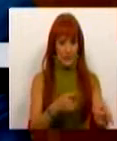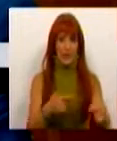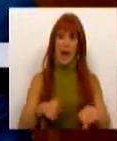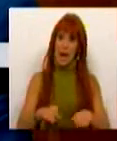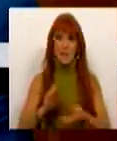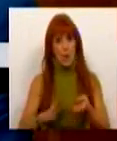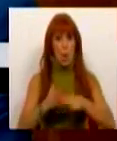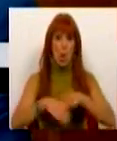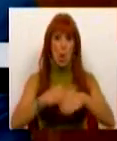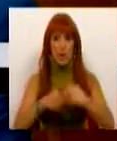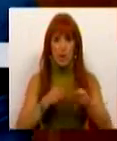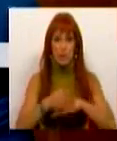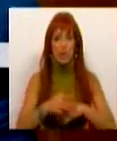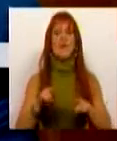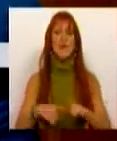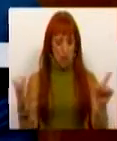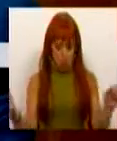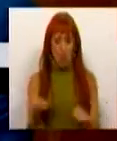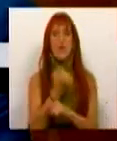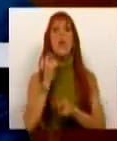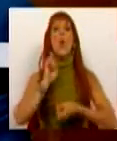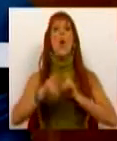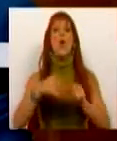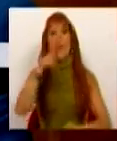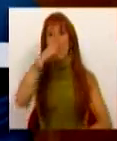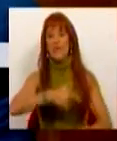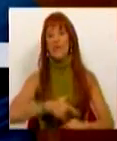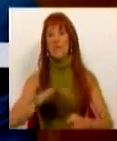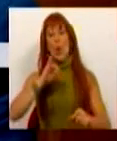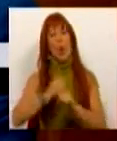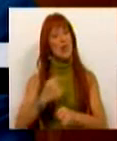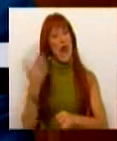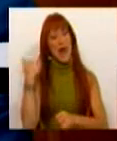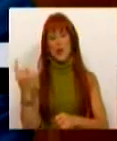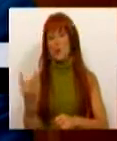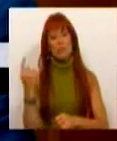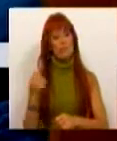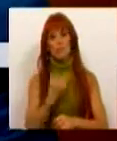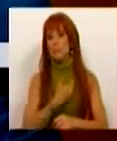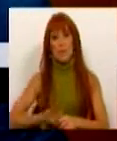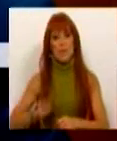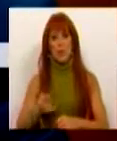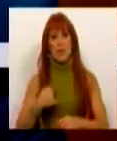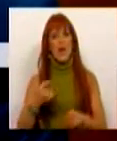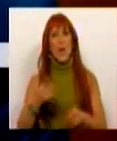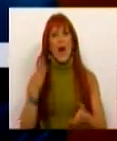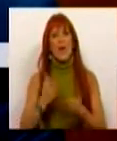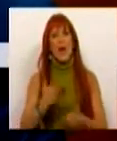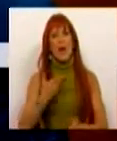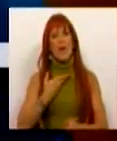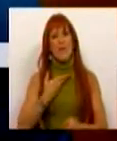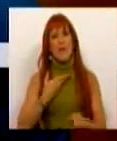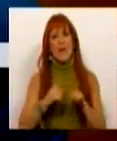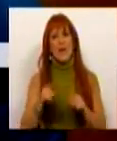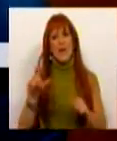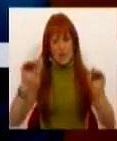assim que iremos continuar e conseguindo aquilo que infelizmente outros não conseguiram no passado. E não só a dívida líquida